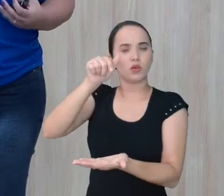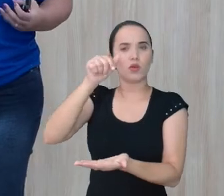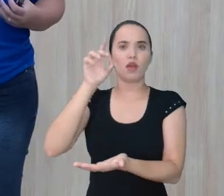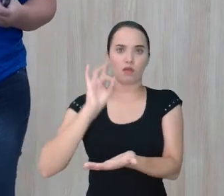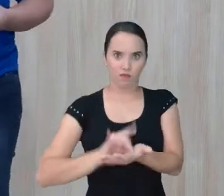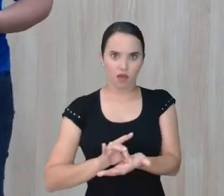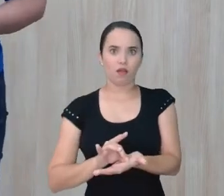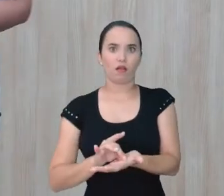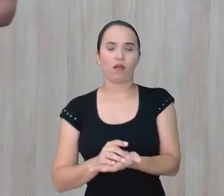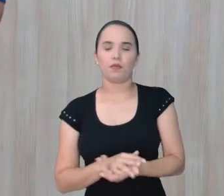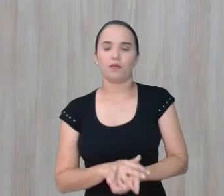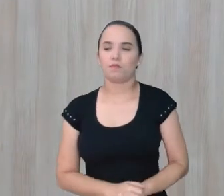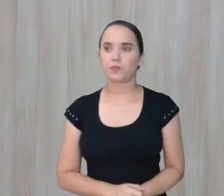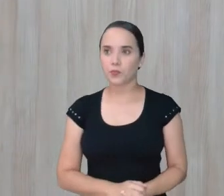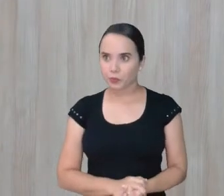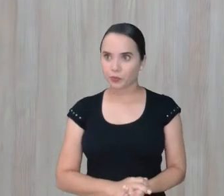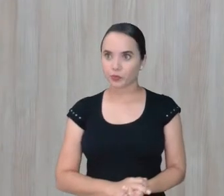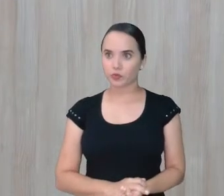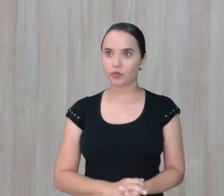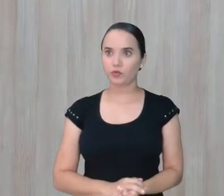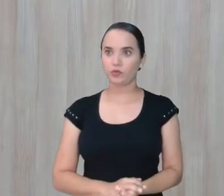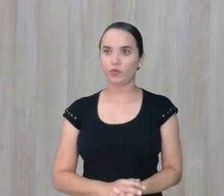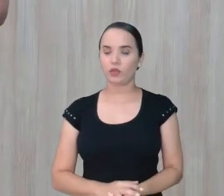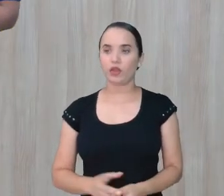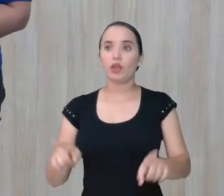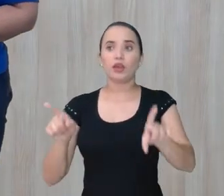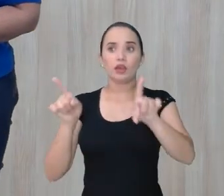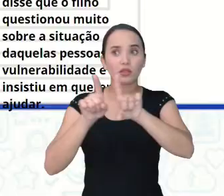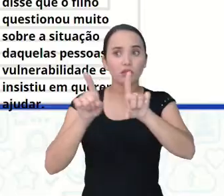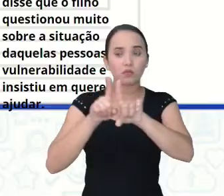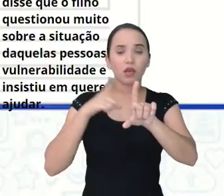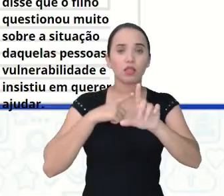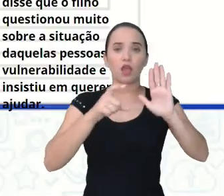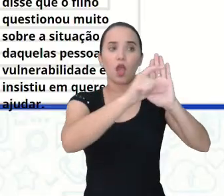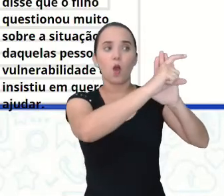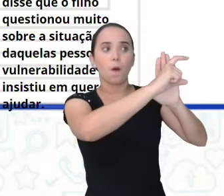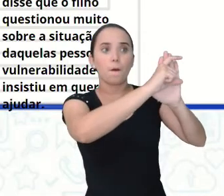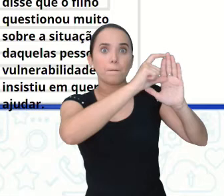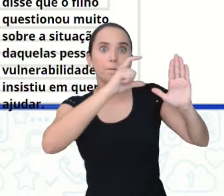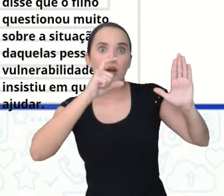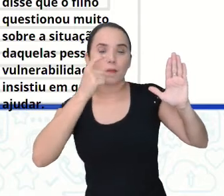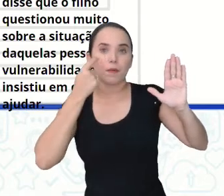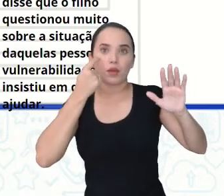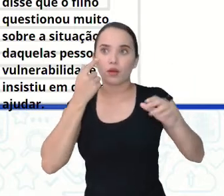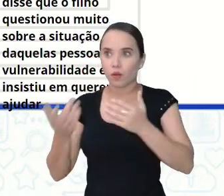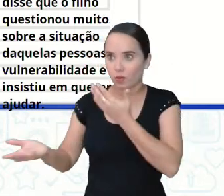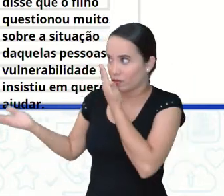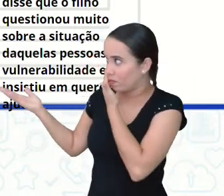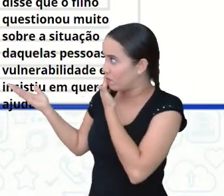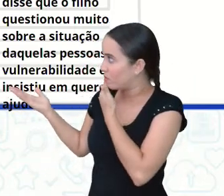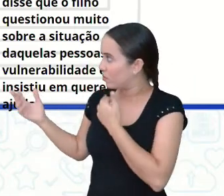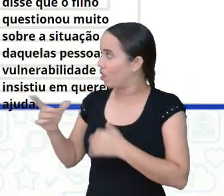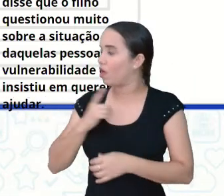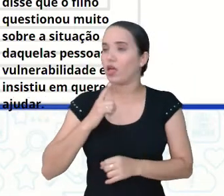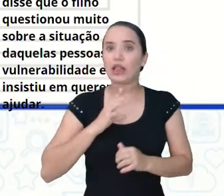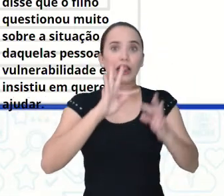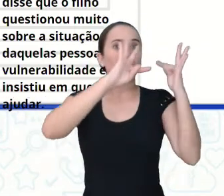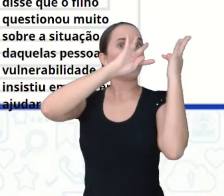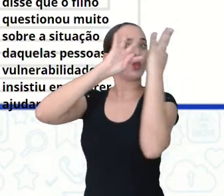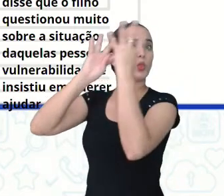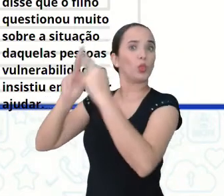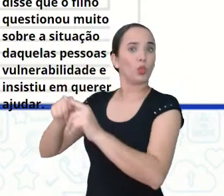verdadeira, tá? E a gente tem aí o primeiro parágrafo, a gente tem todo o texto.